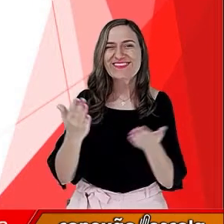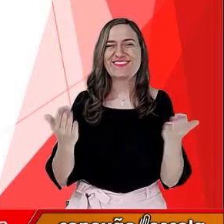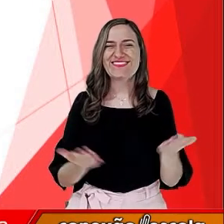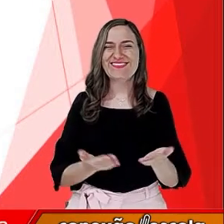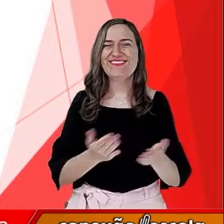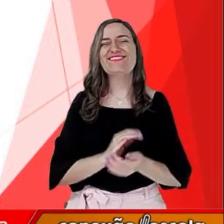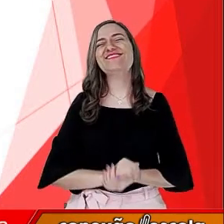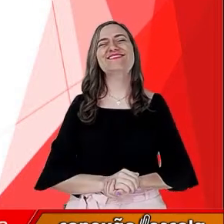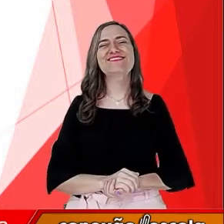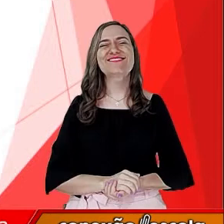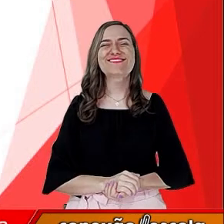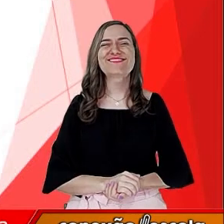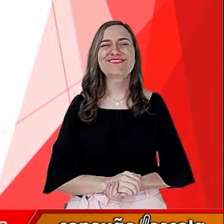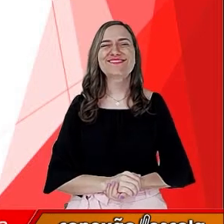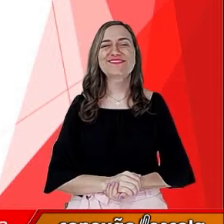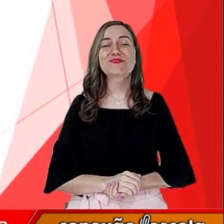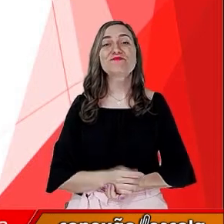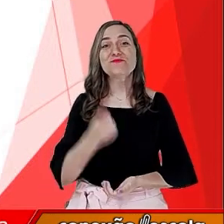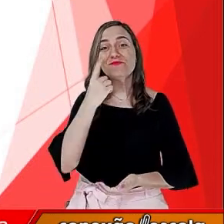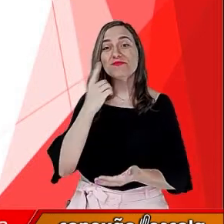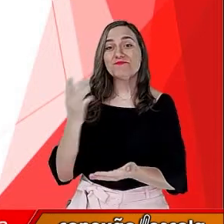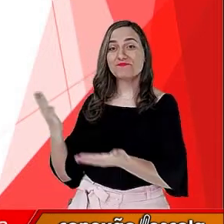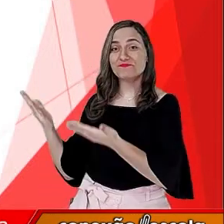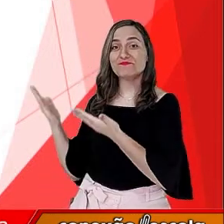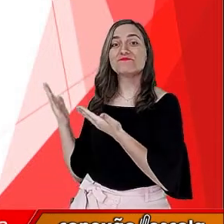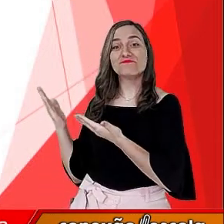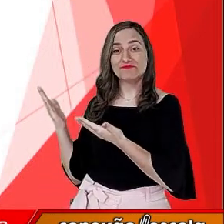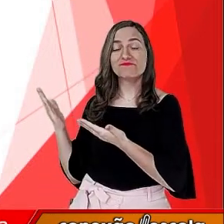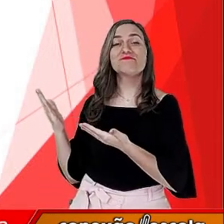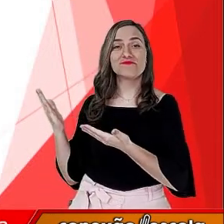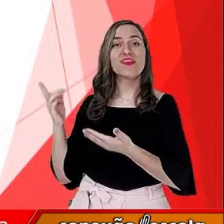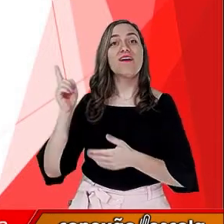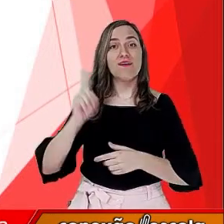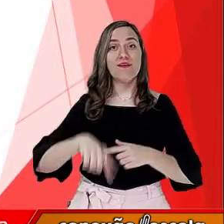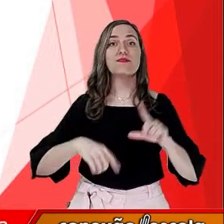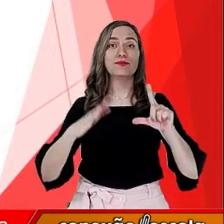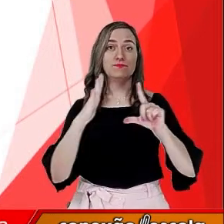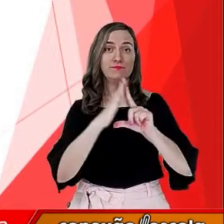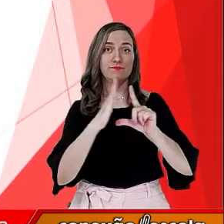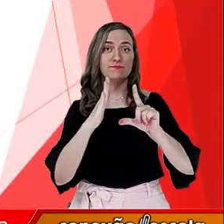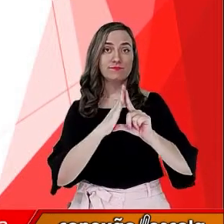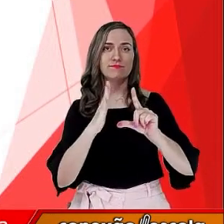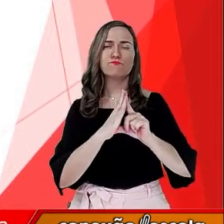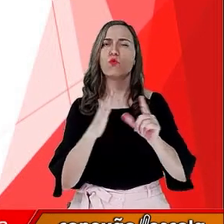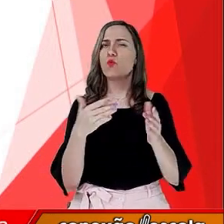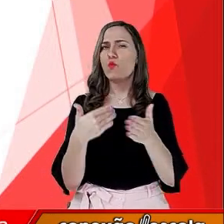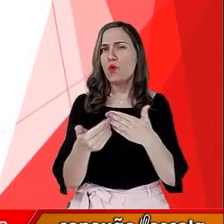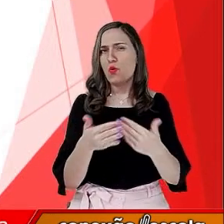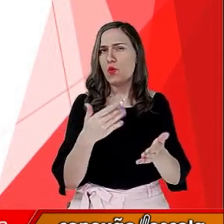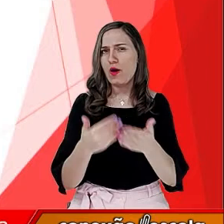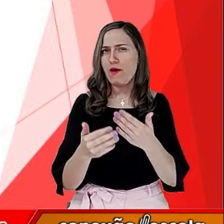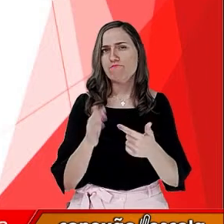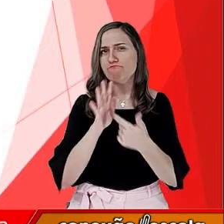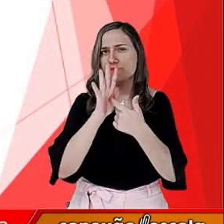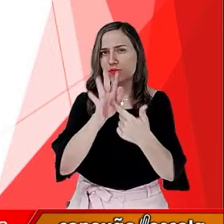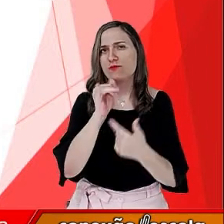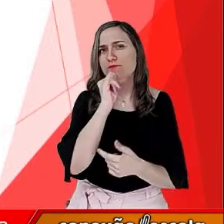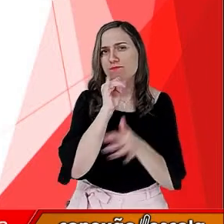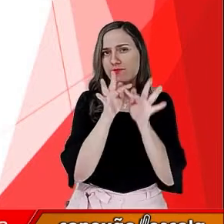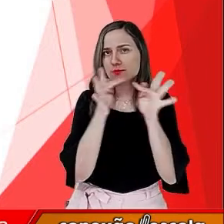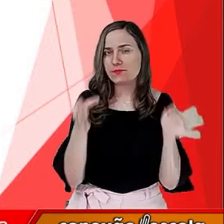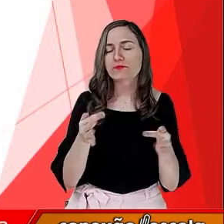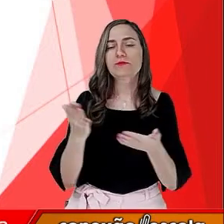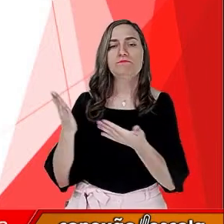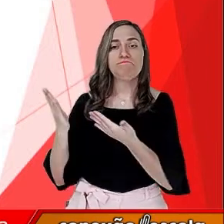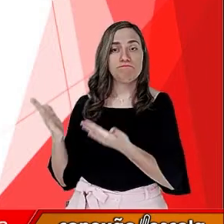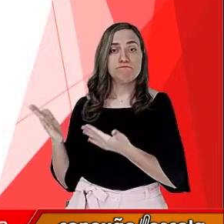começar. Aqui, nós temos um exemplo de um triângulo retângulo qualquer. Esta primeira imagem é